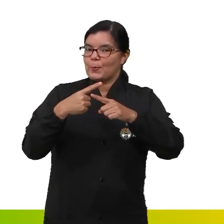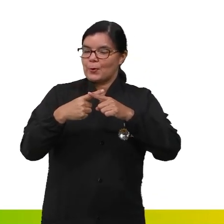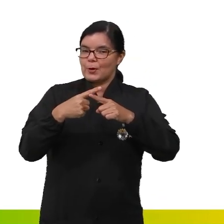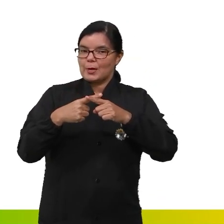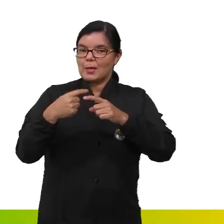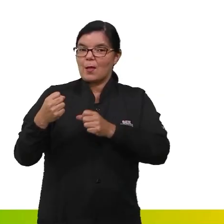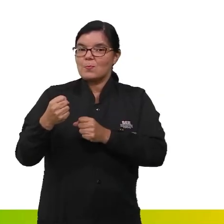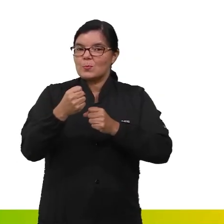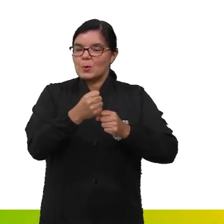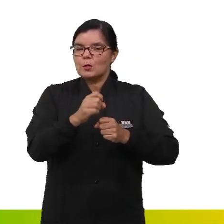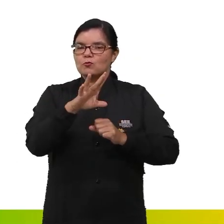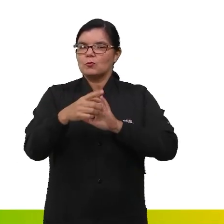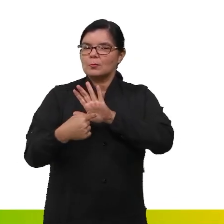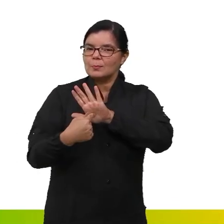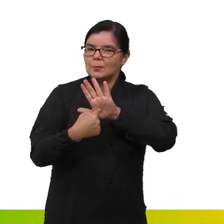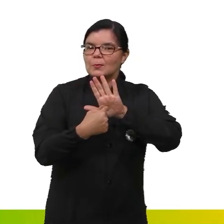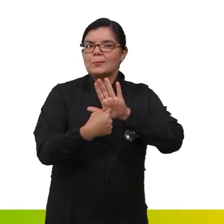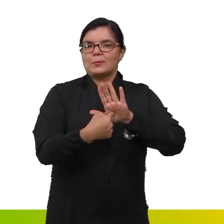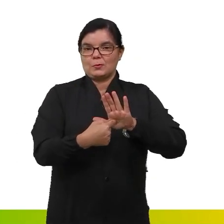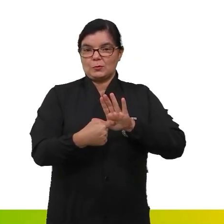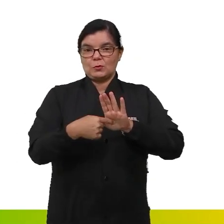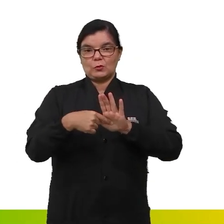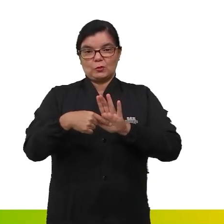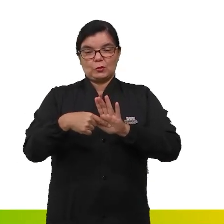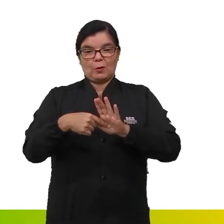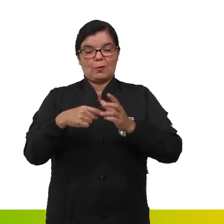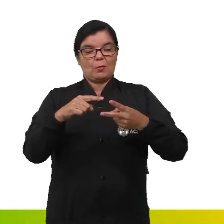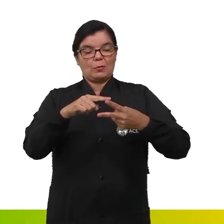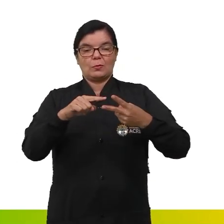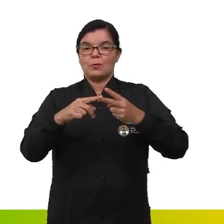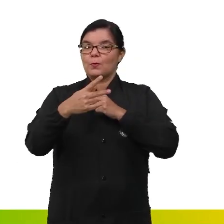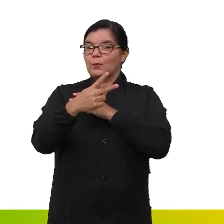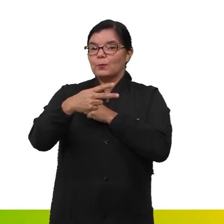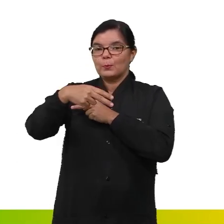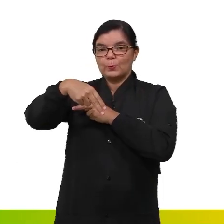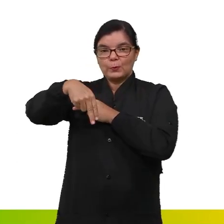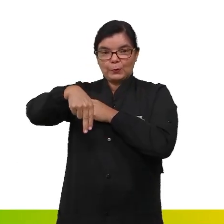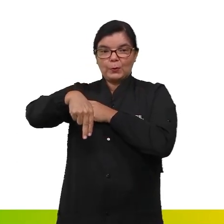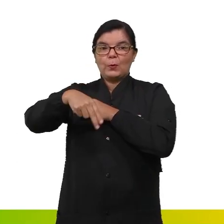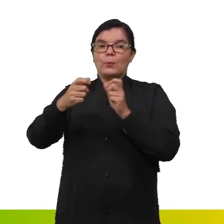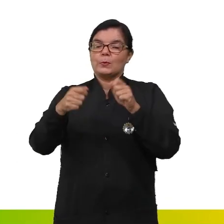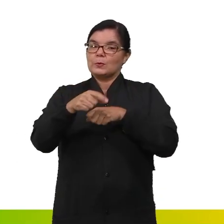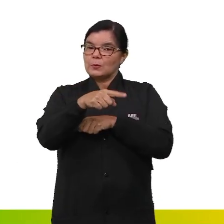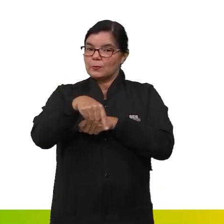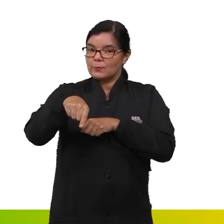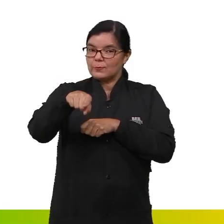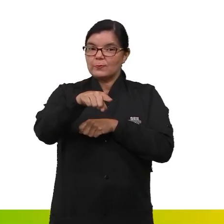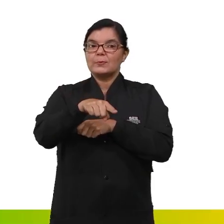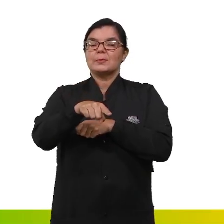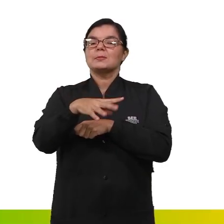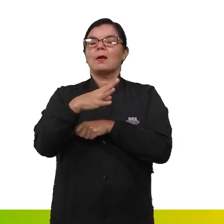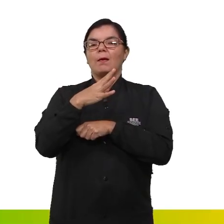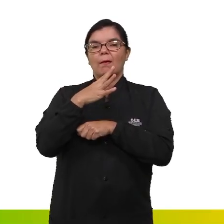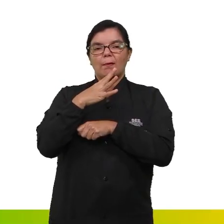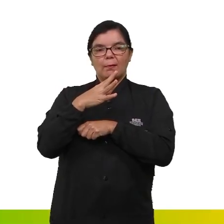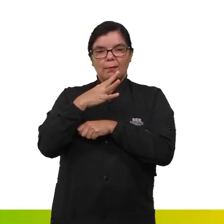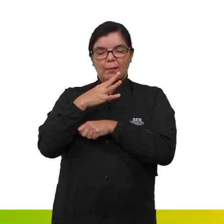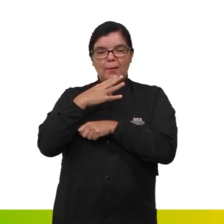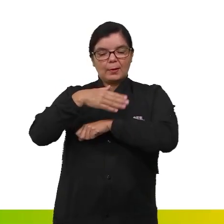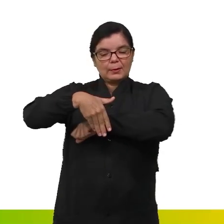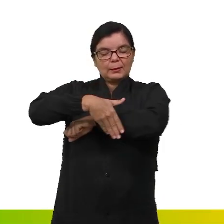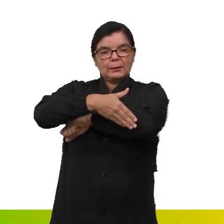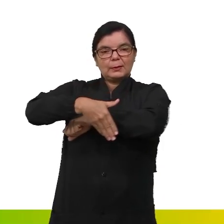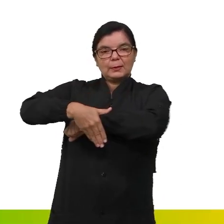poder é só mostrá-la, então eu tenho aqui dois pronomes, para que vós a reconheçais na